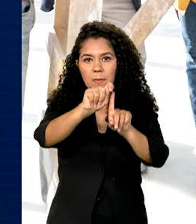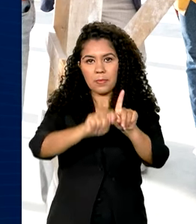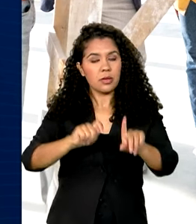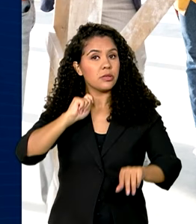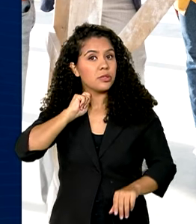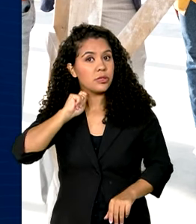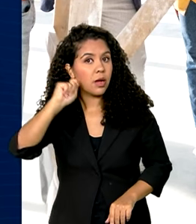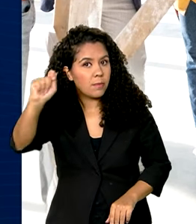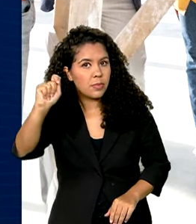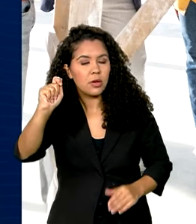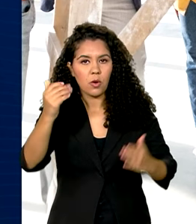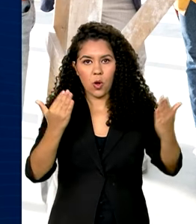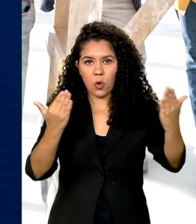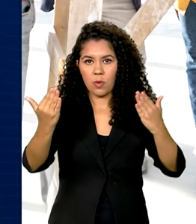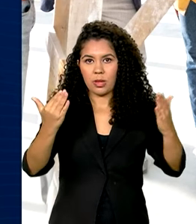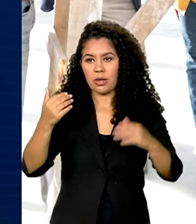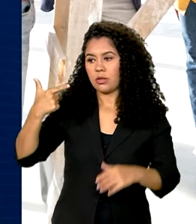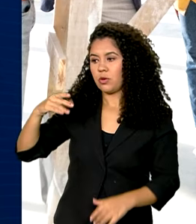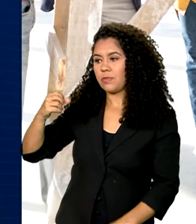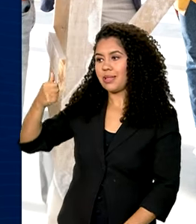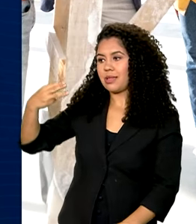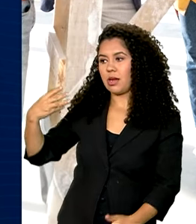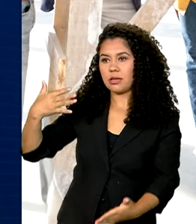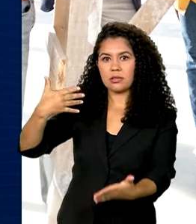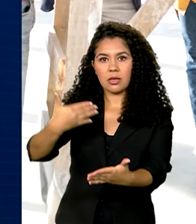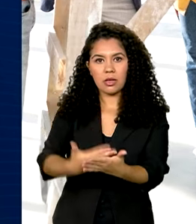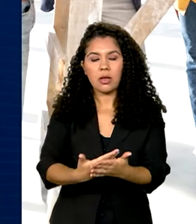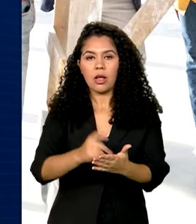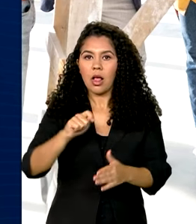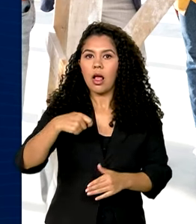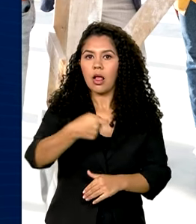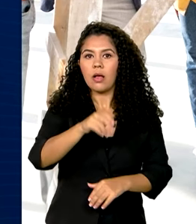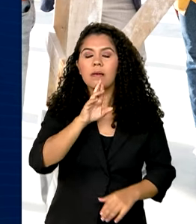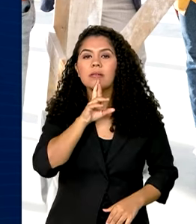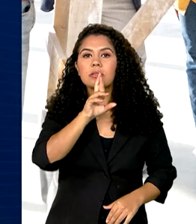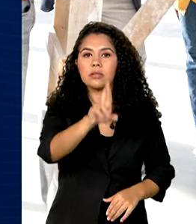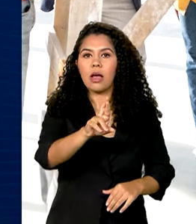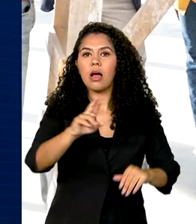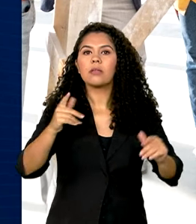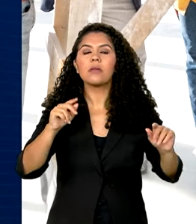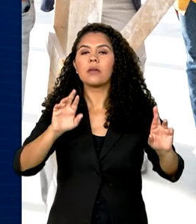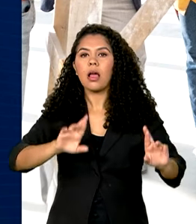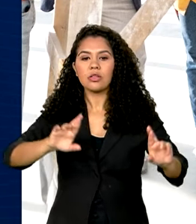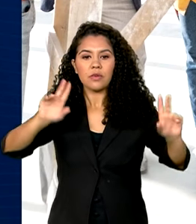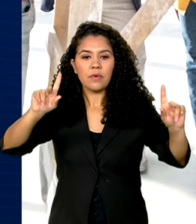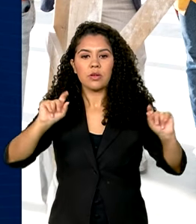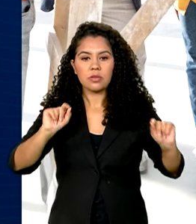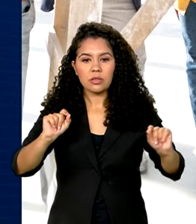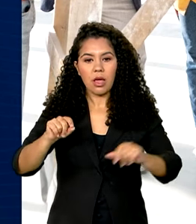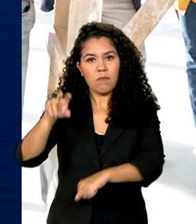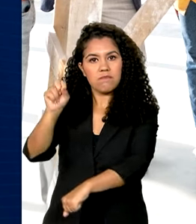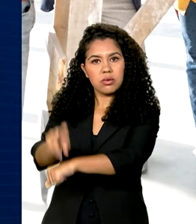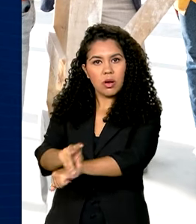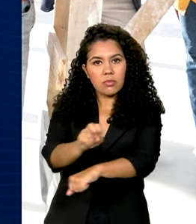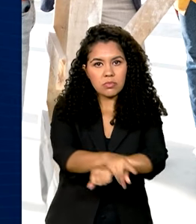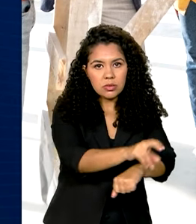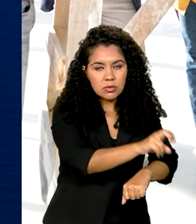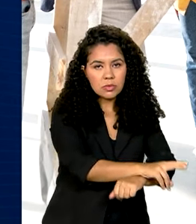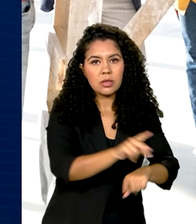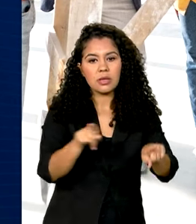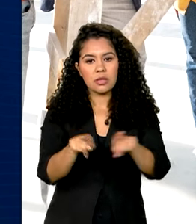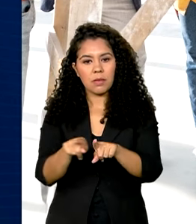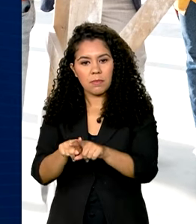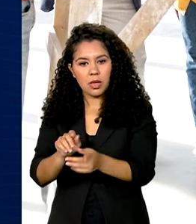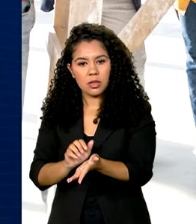abril desde 2013. O saldo é o resultado da diferença entre as admissões e as